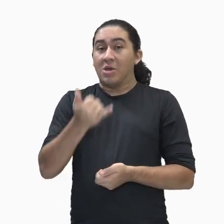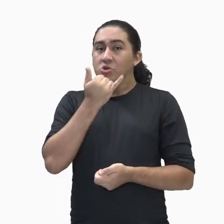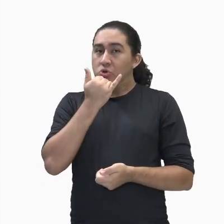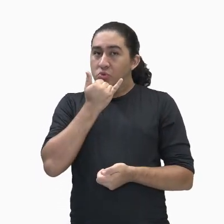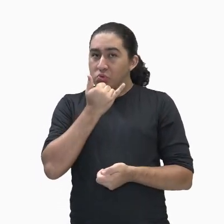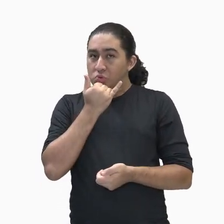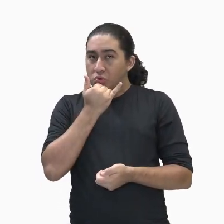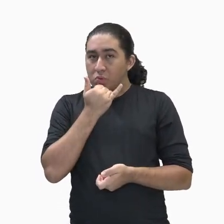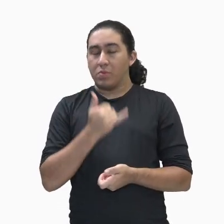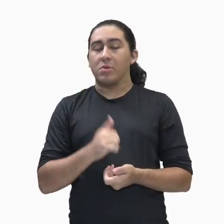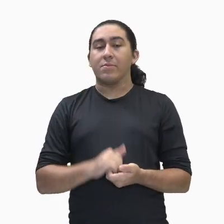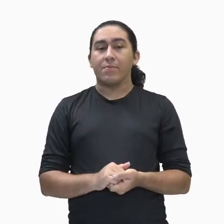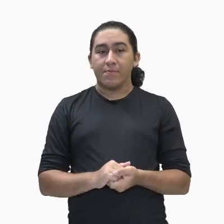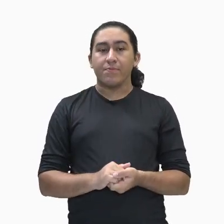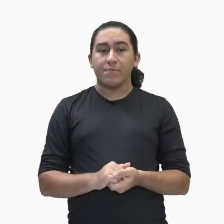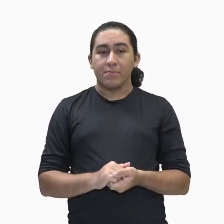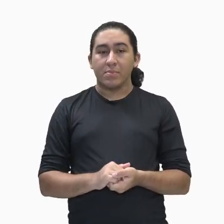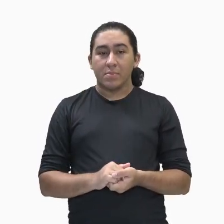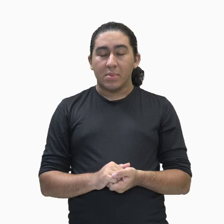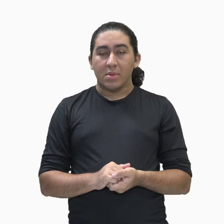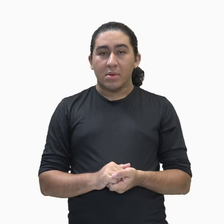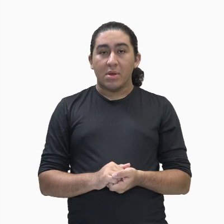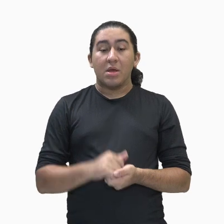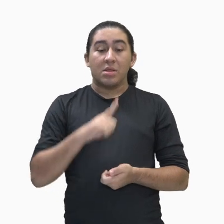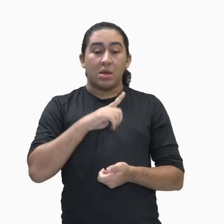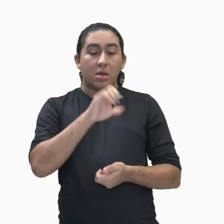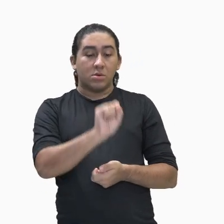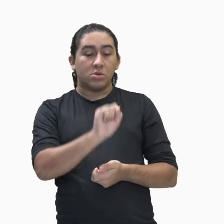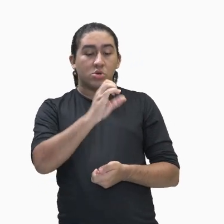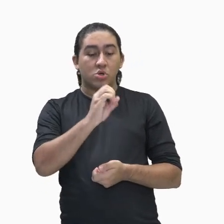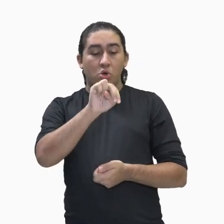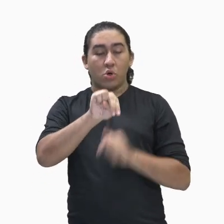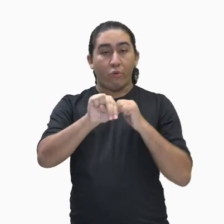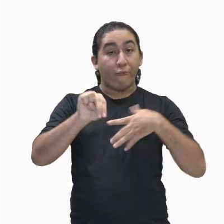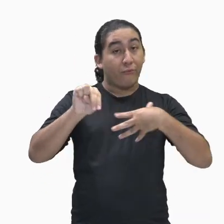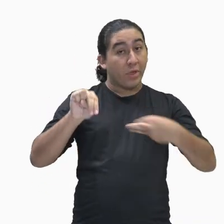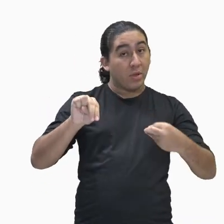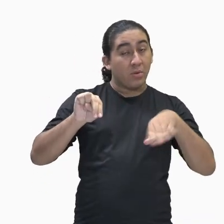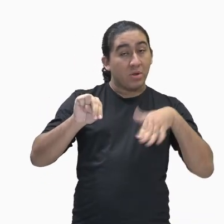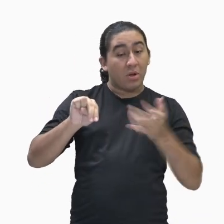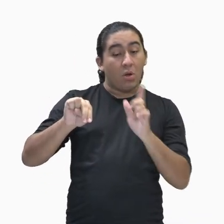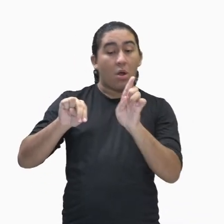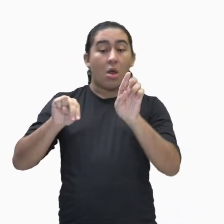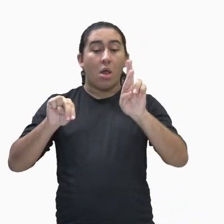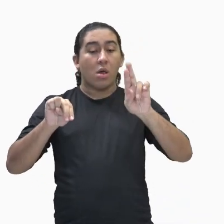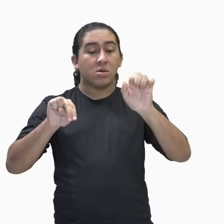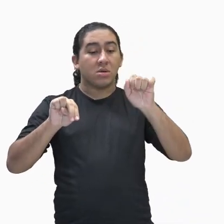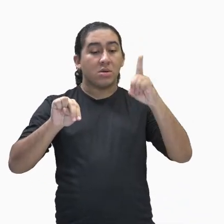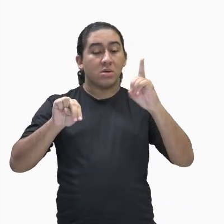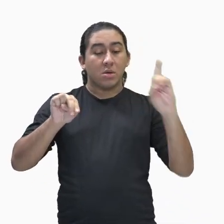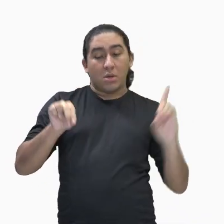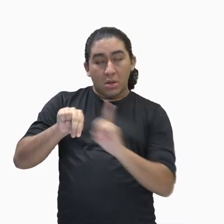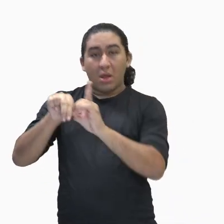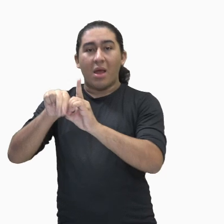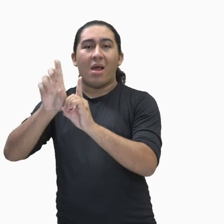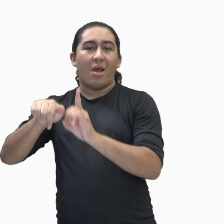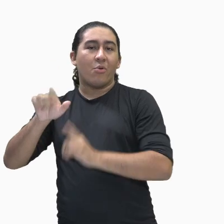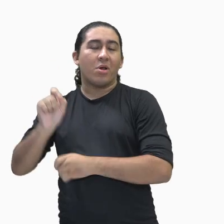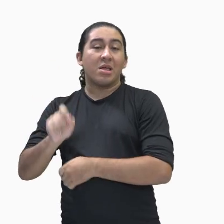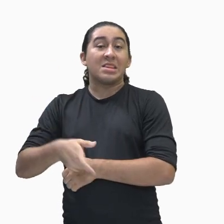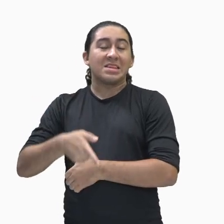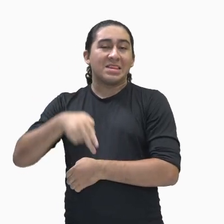filho, né? Palavra son. Quando eu coloquei o grand na frente, já virou o quê? Já virou o neto, né? No caso, o homem,